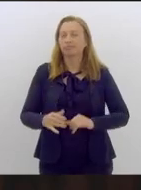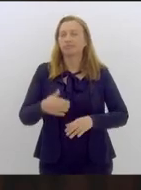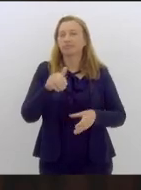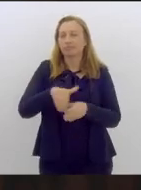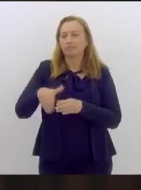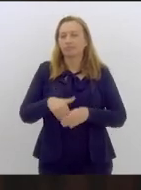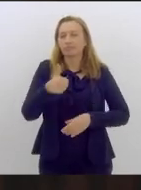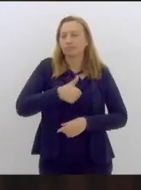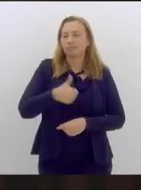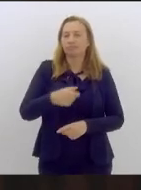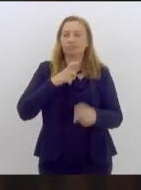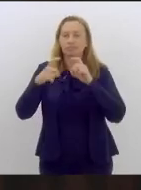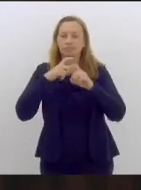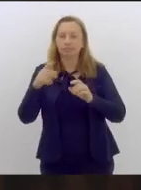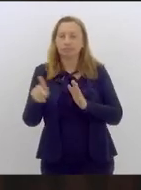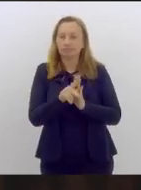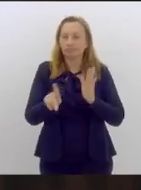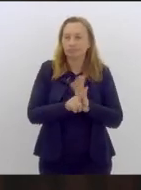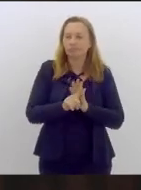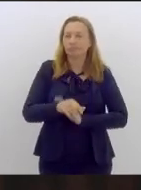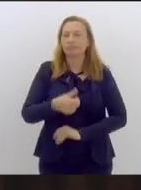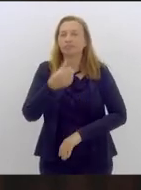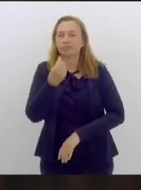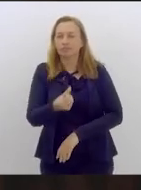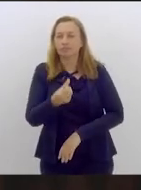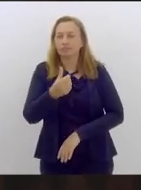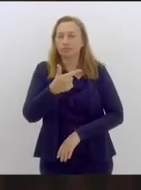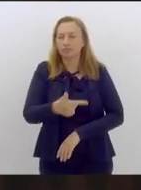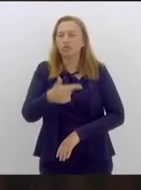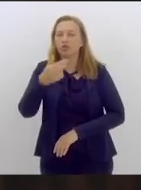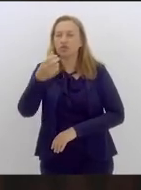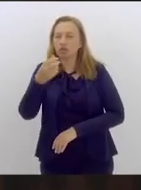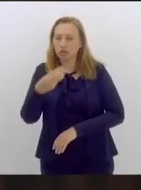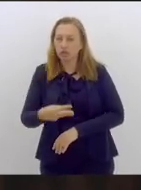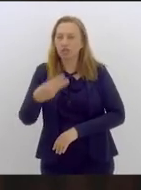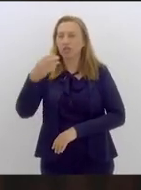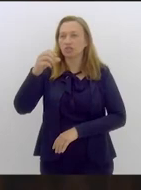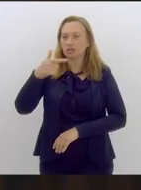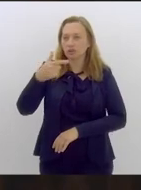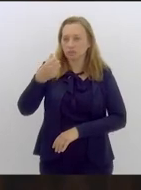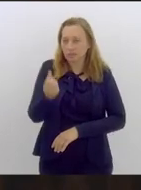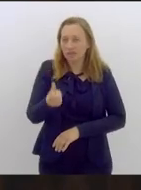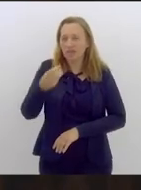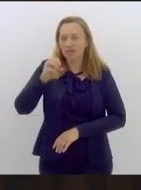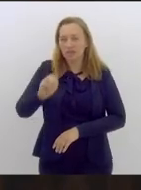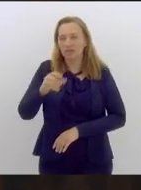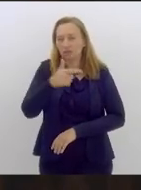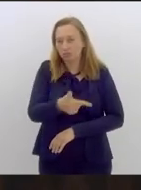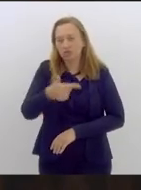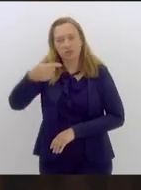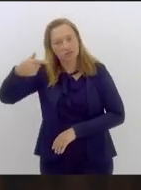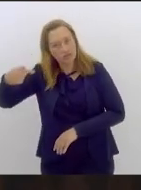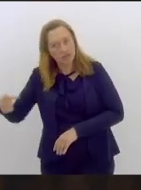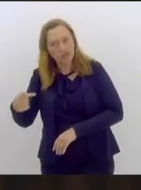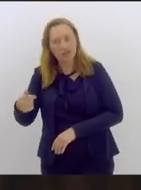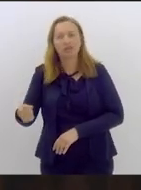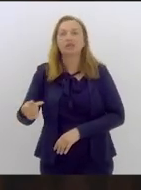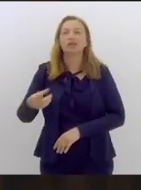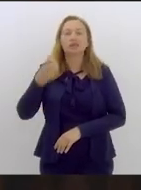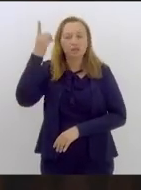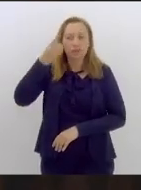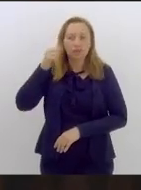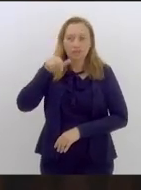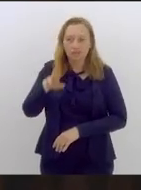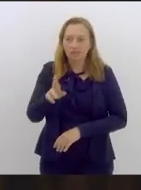votação em primeira discussão, o projeto de lei 2360 de 2017, de autoria do deputado Rosenberg